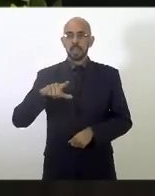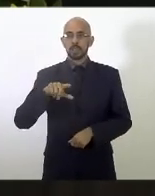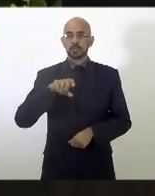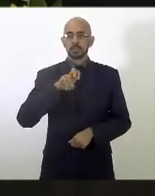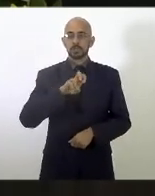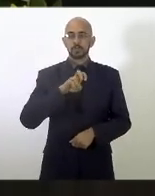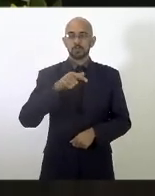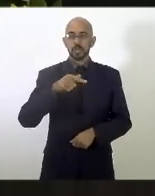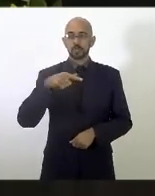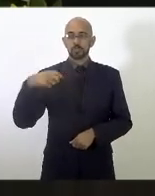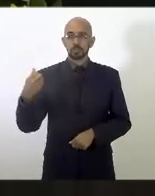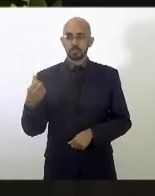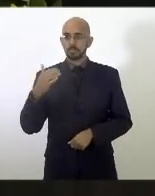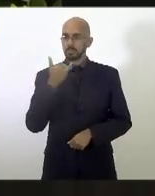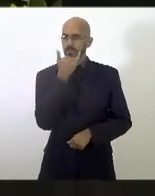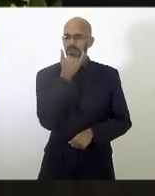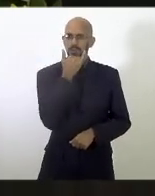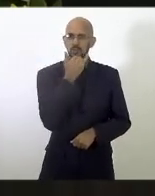Perdão.